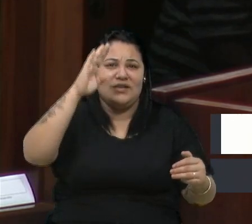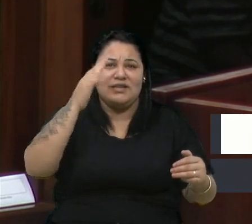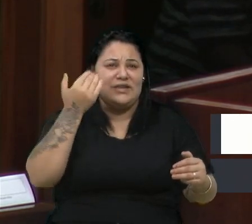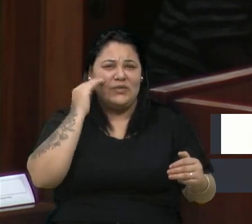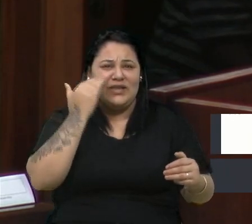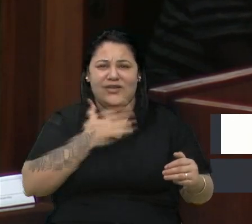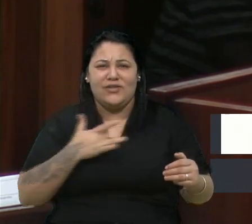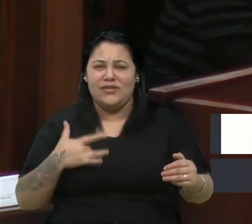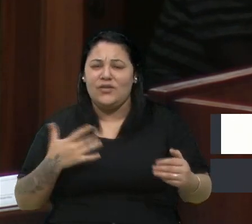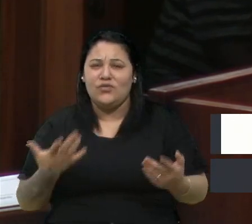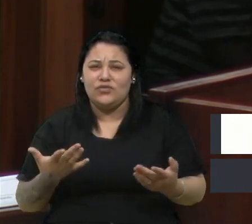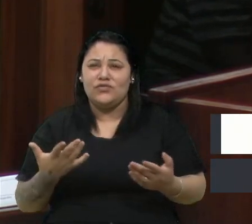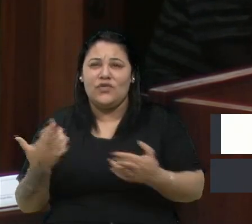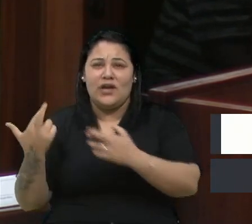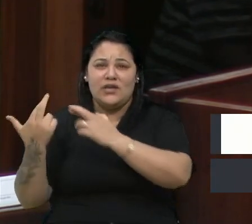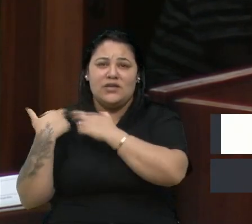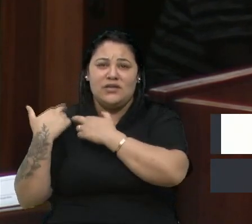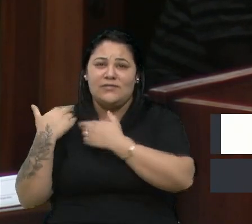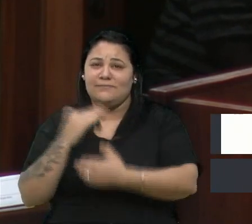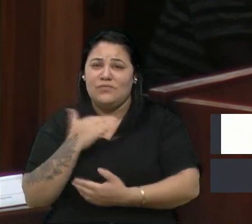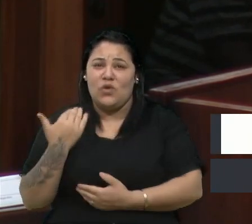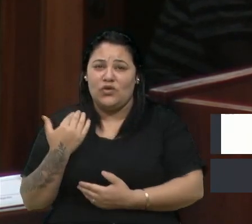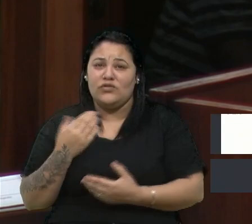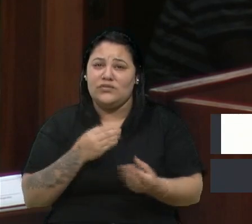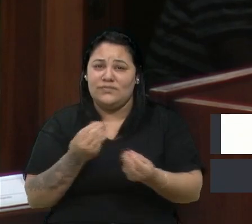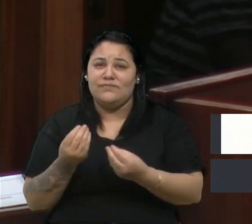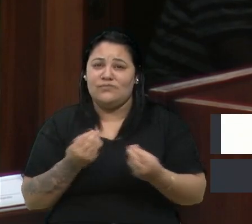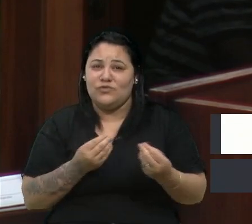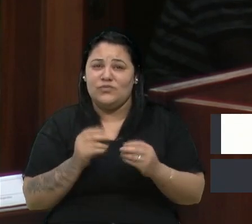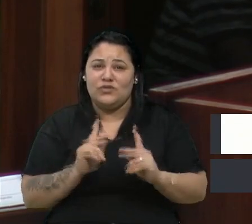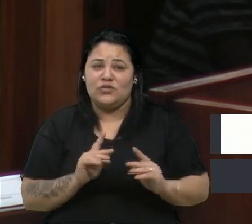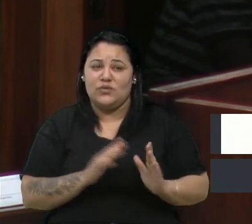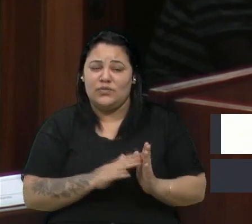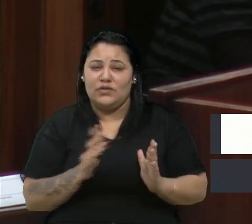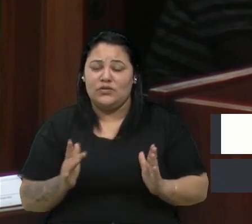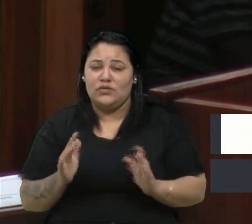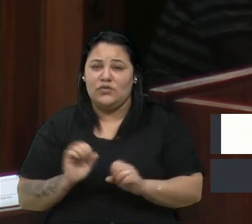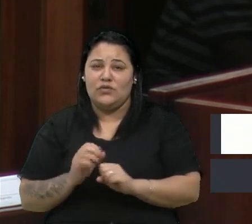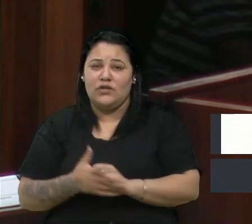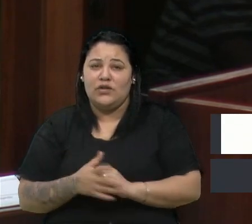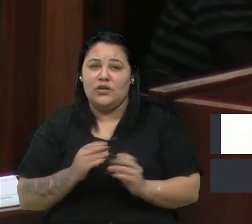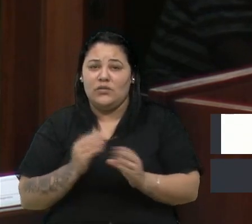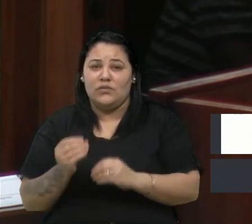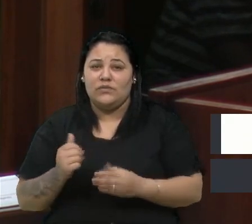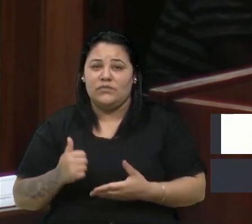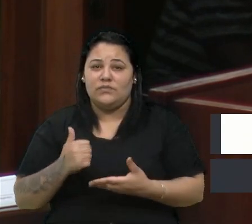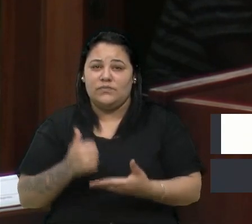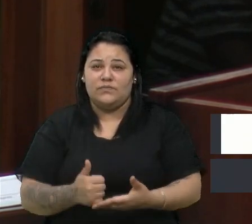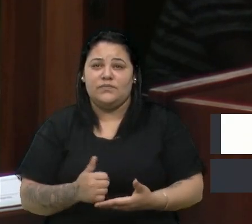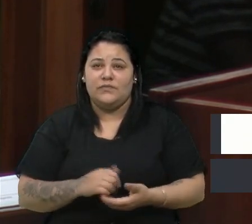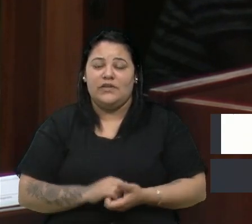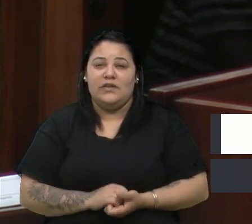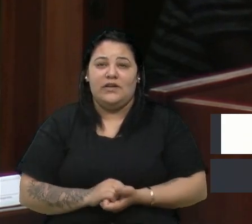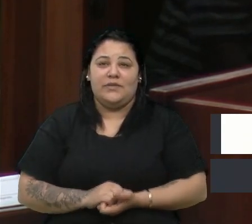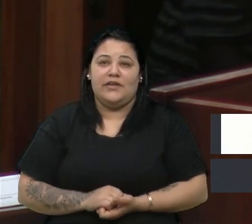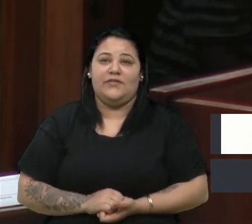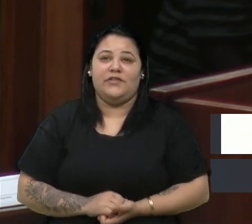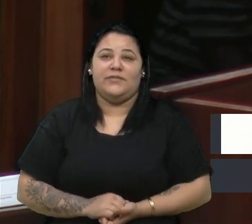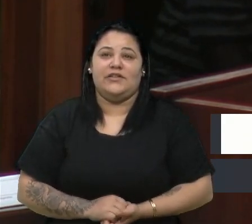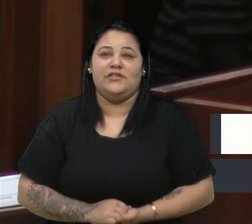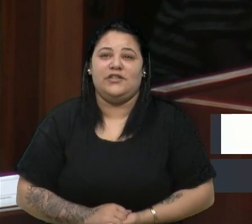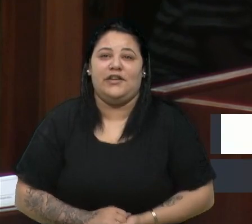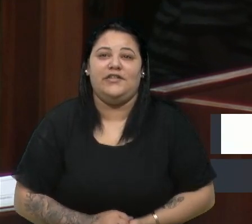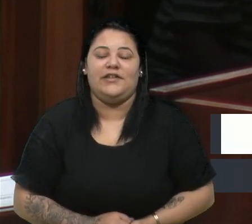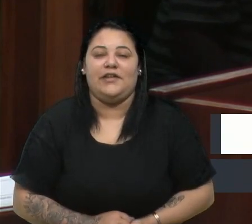ocasião e pelo negacionismo daquele governo que muitos daqui apoiaram, inclusive. Olha, eu quero fazer um